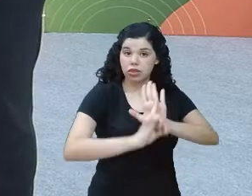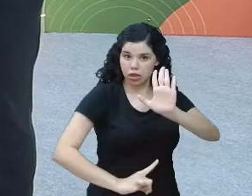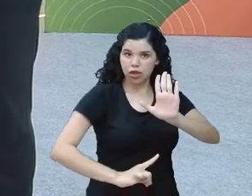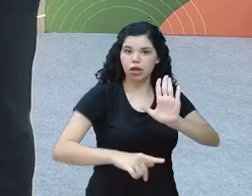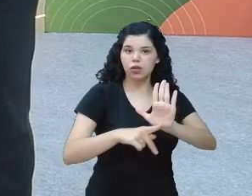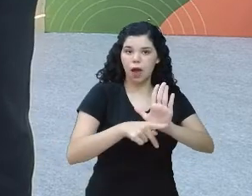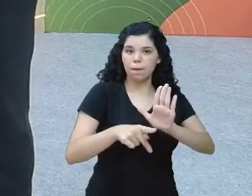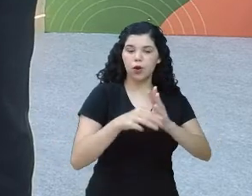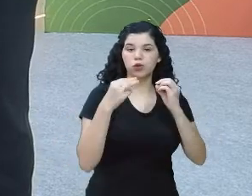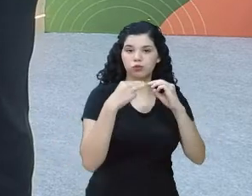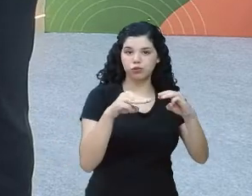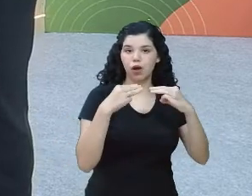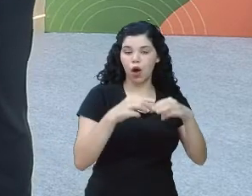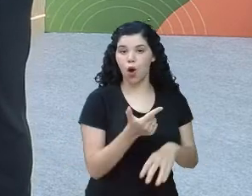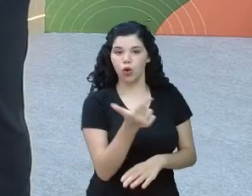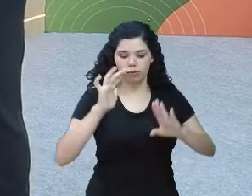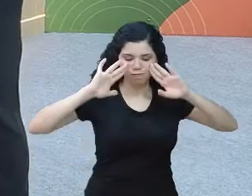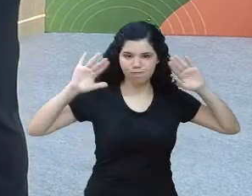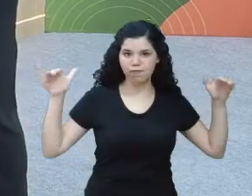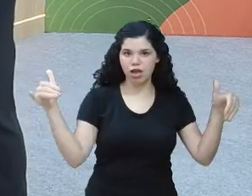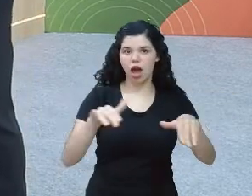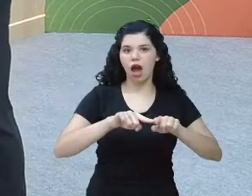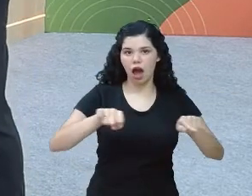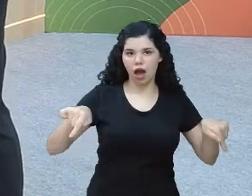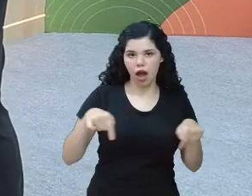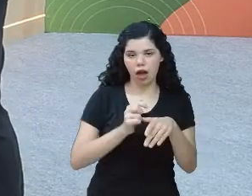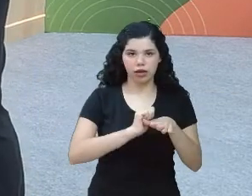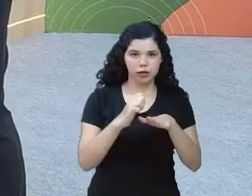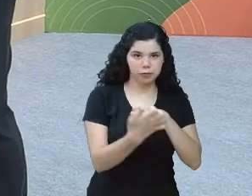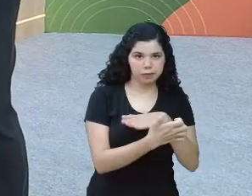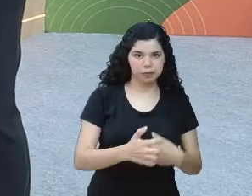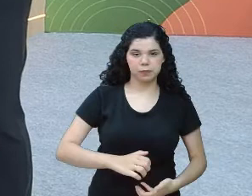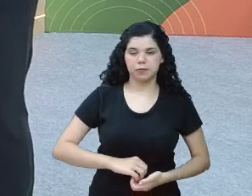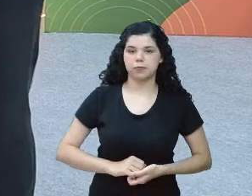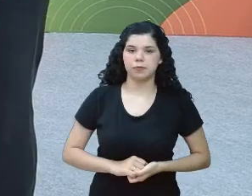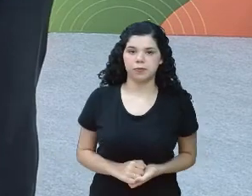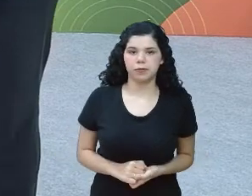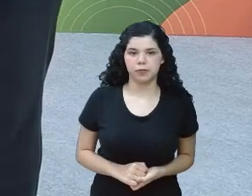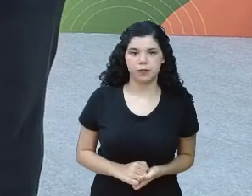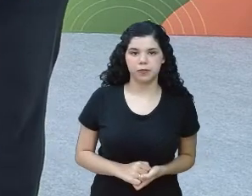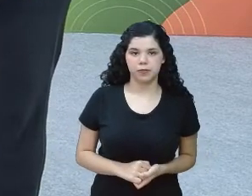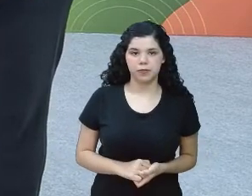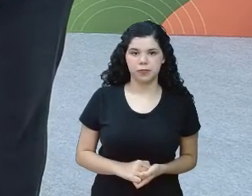nova matrícula específica para a sala de recurso.